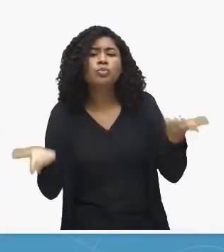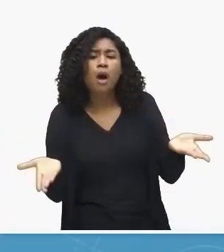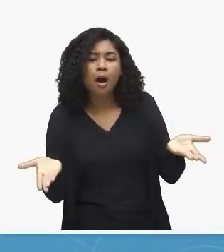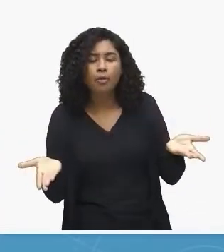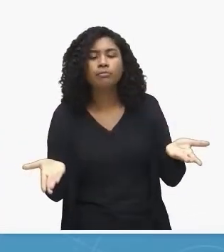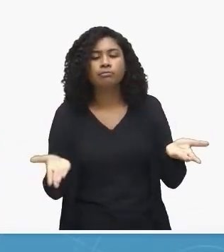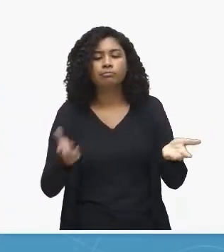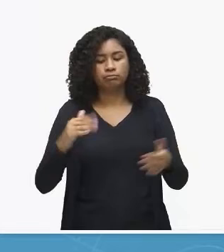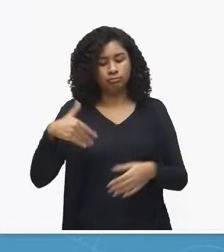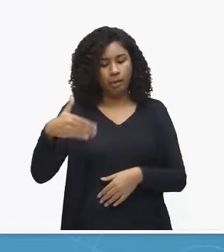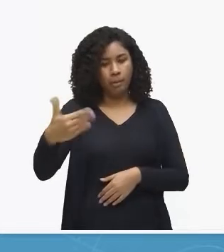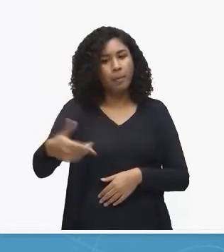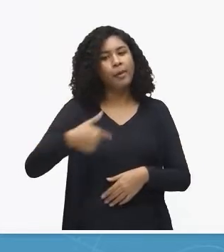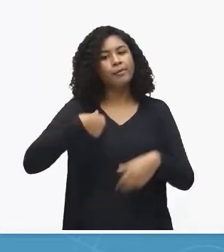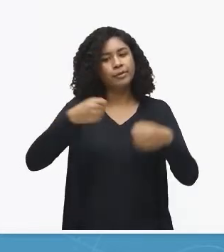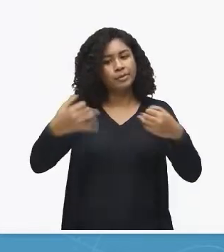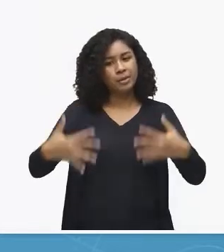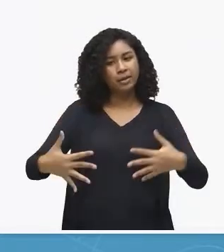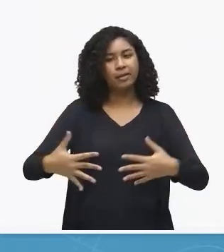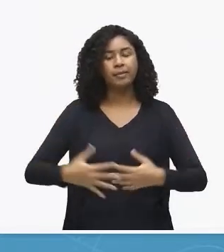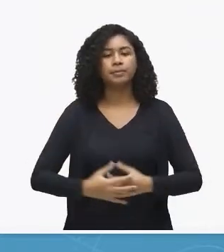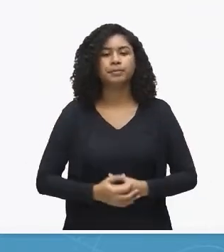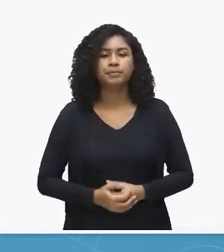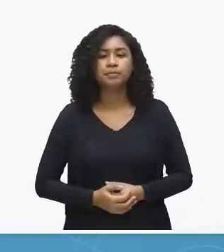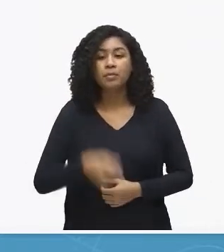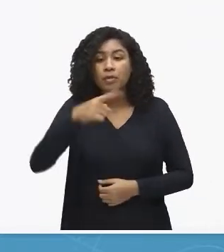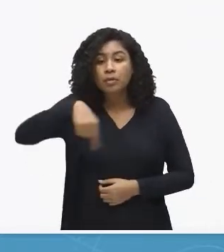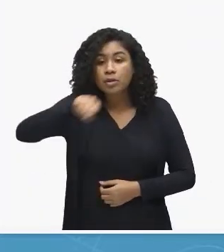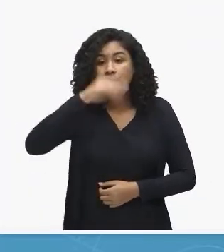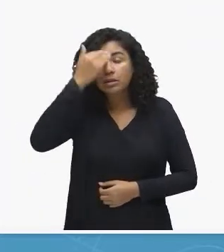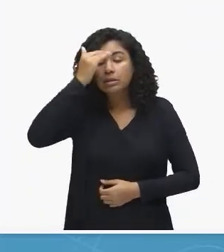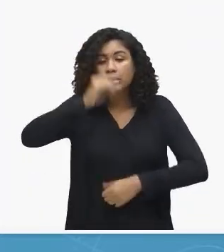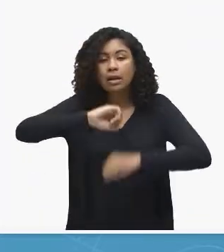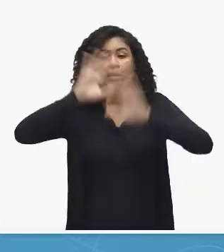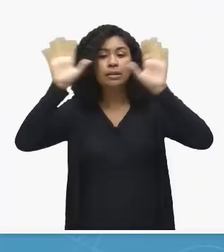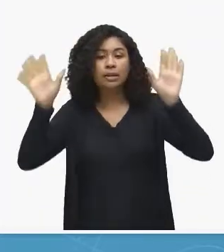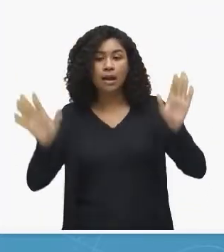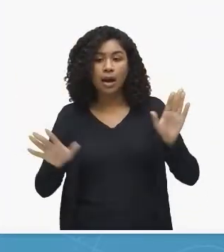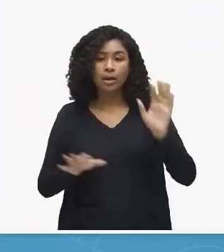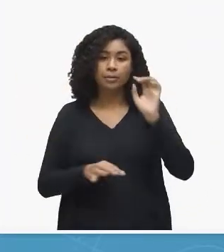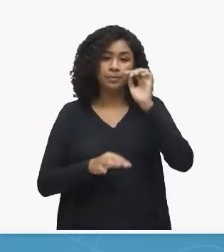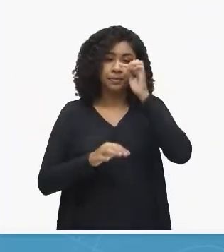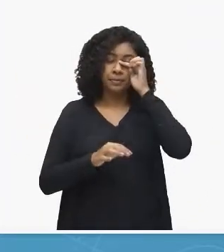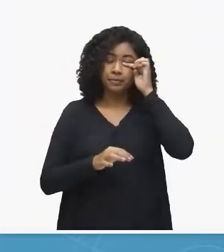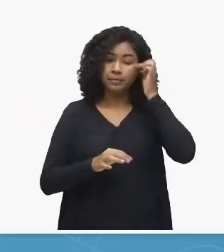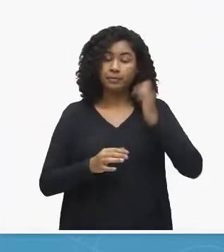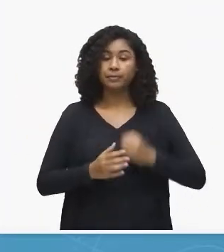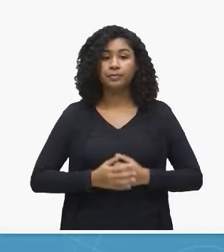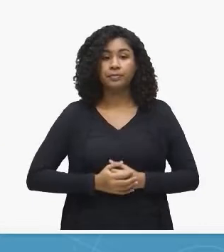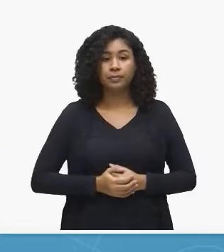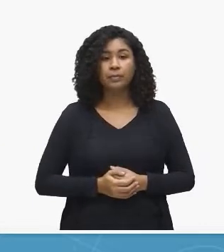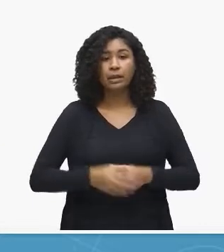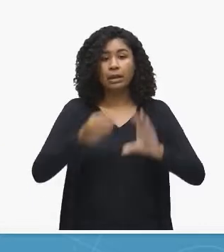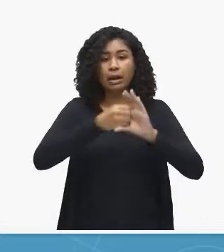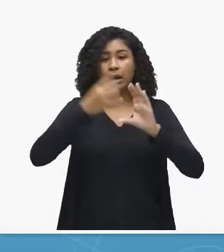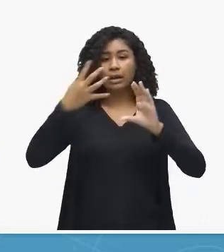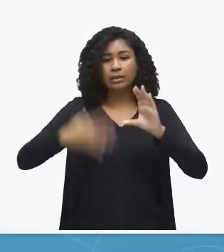mais à frente. Então, para que fique bem claro, as principais causas da Primeira Guerra